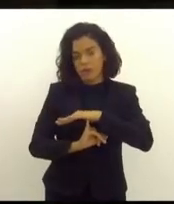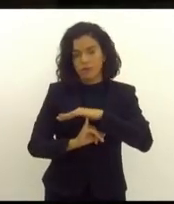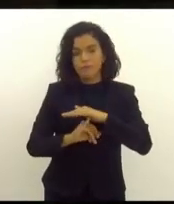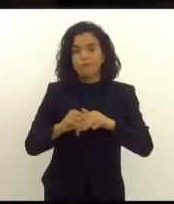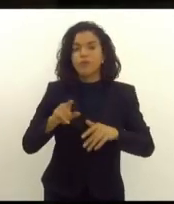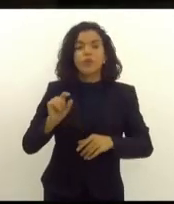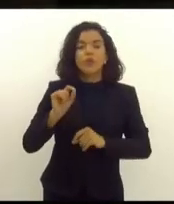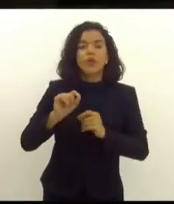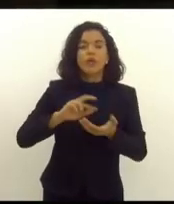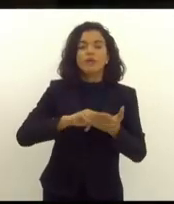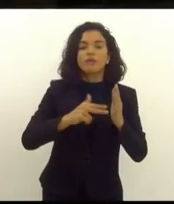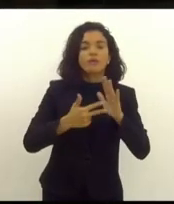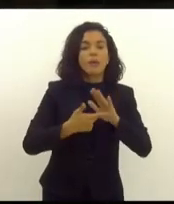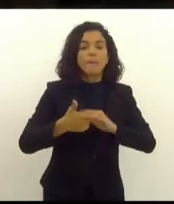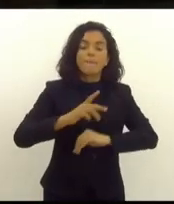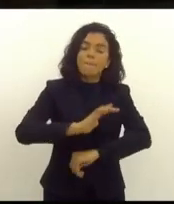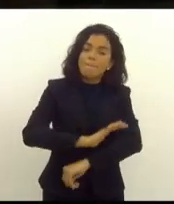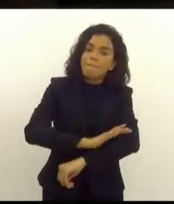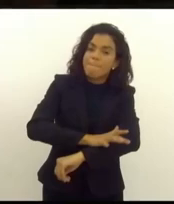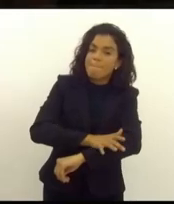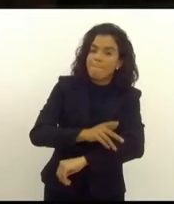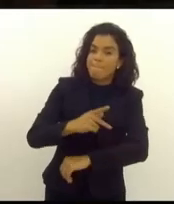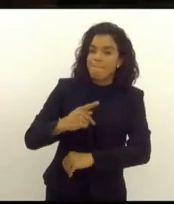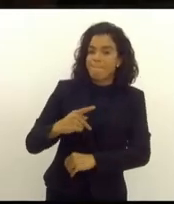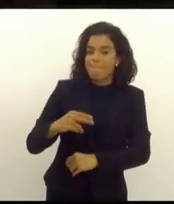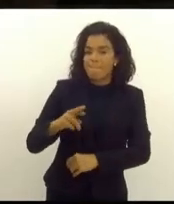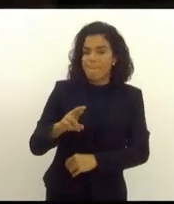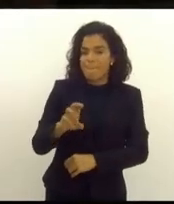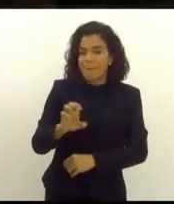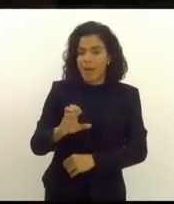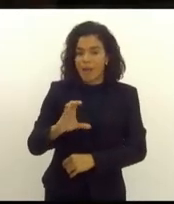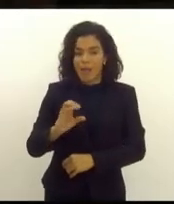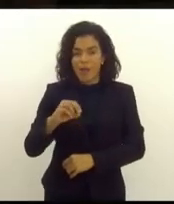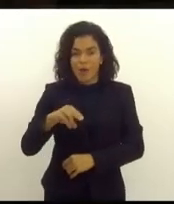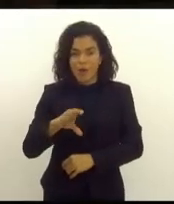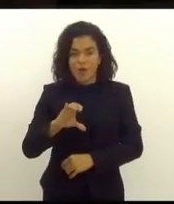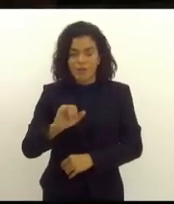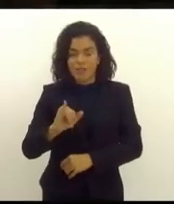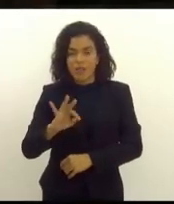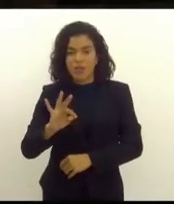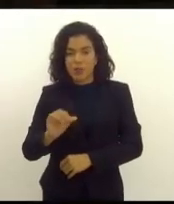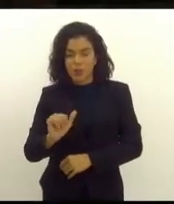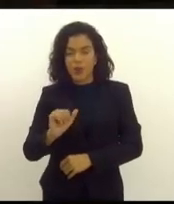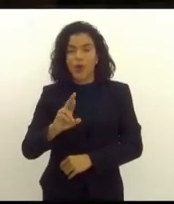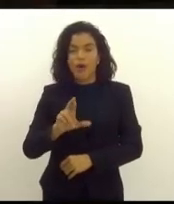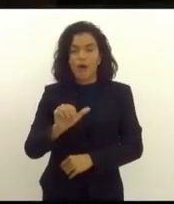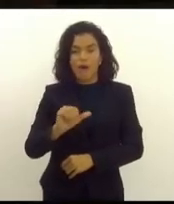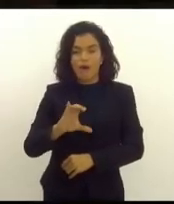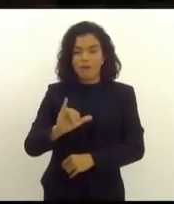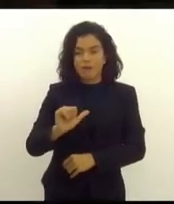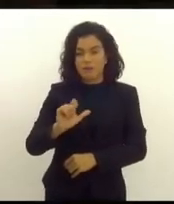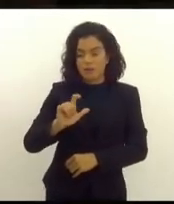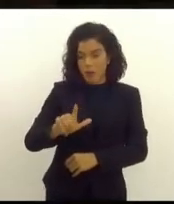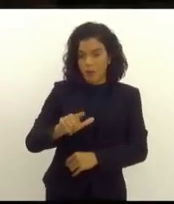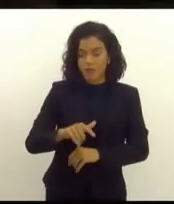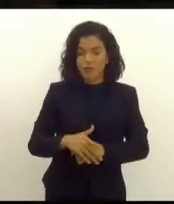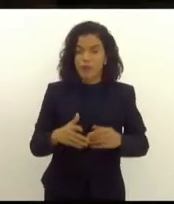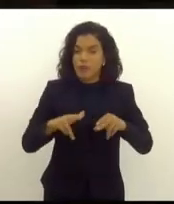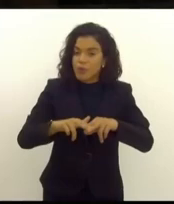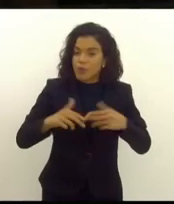do preconceito racial exatamente sobre isso que hoje